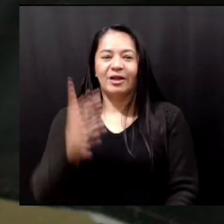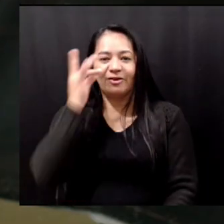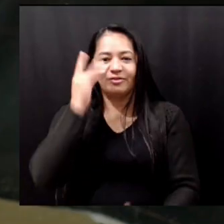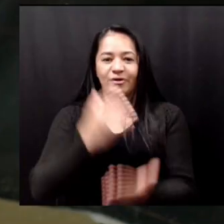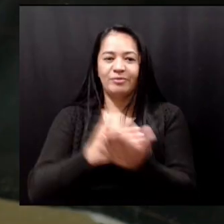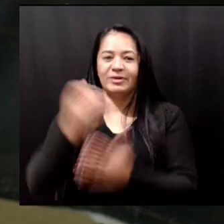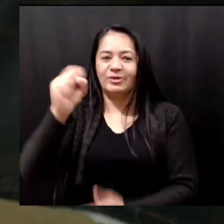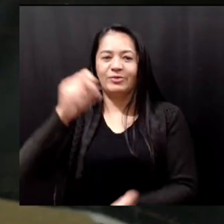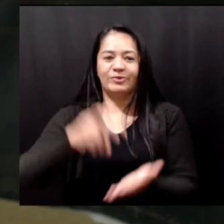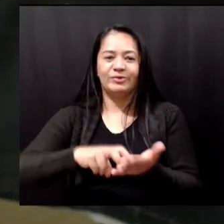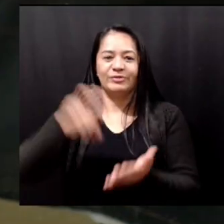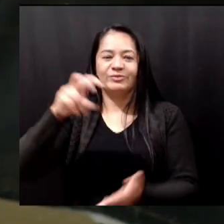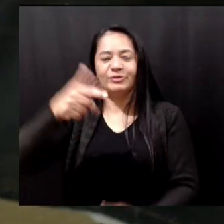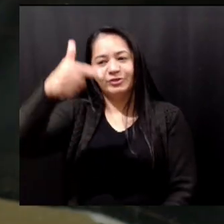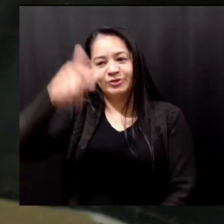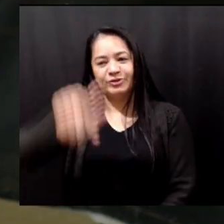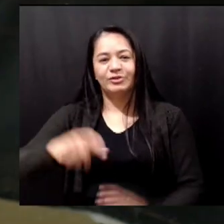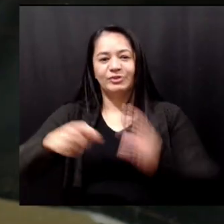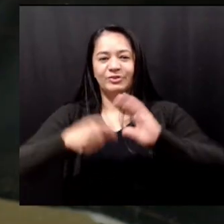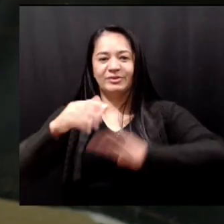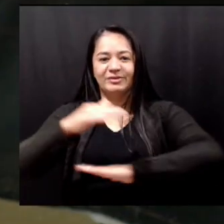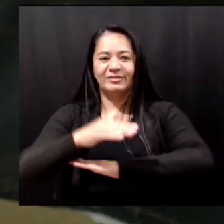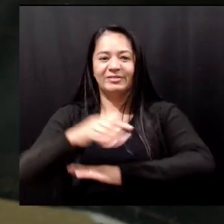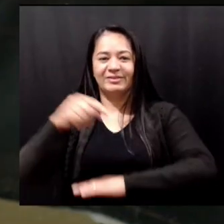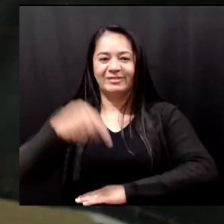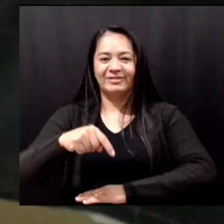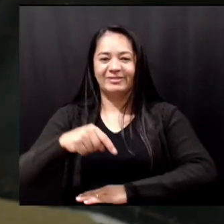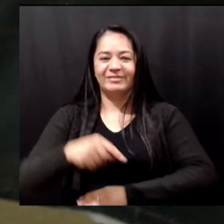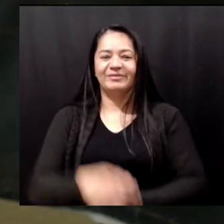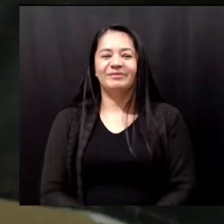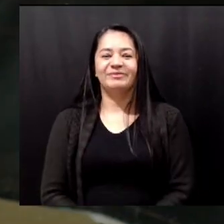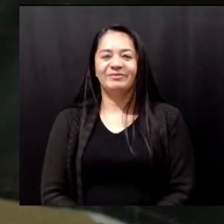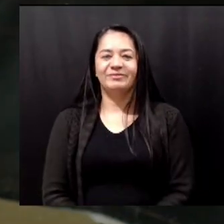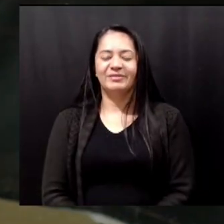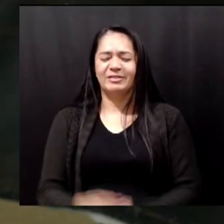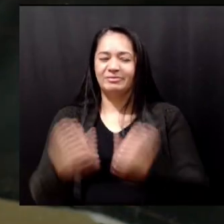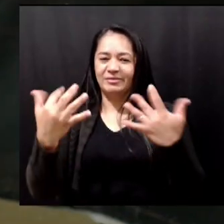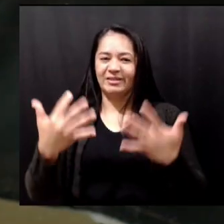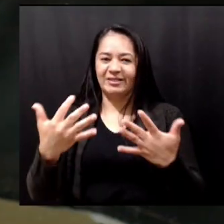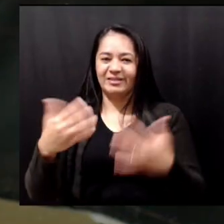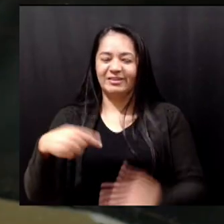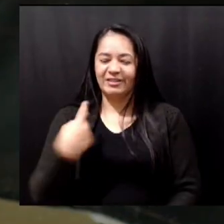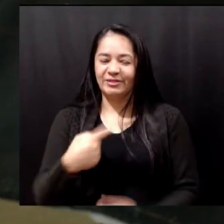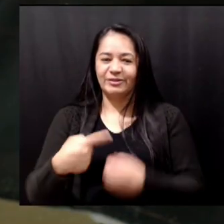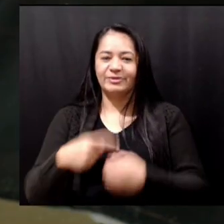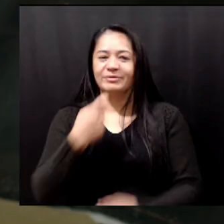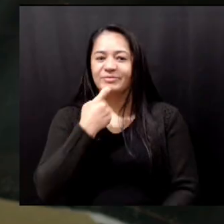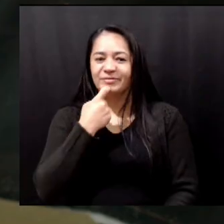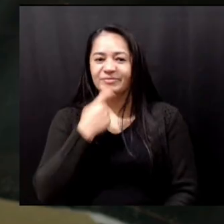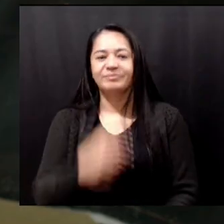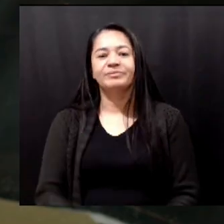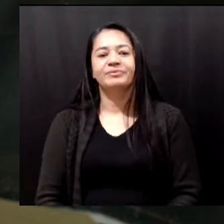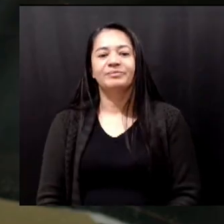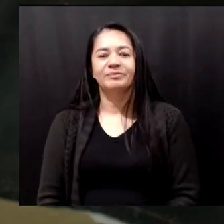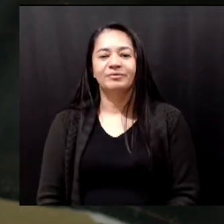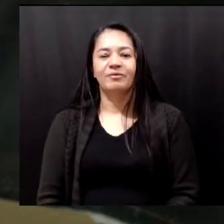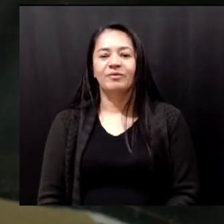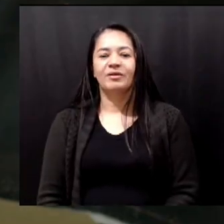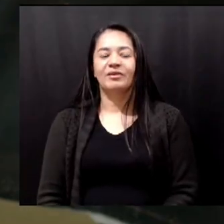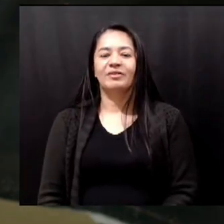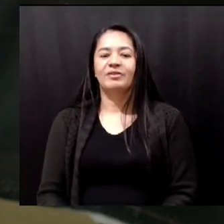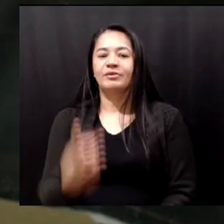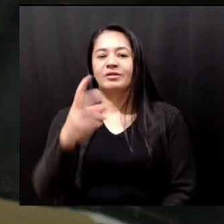mais um Estúdio Câmara nessa pegada, falando da nossa cidade de Campinas, dos